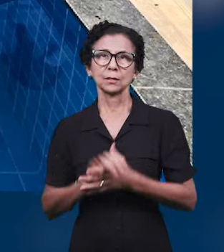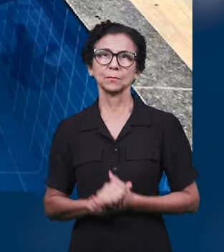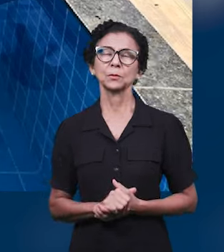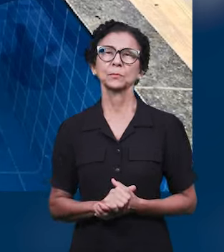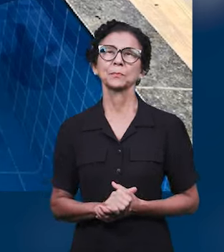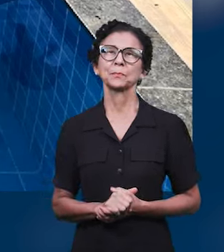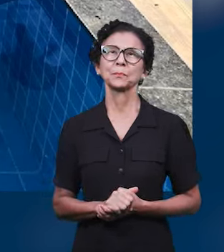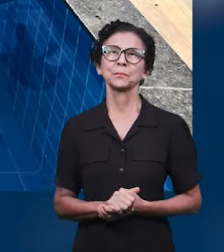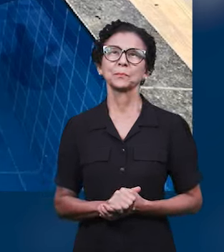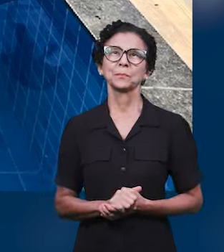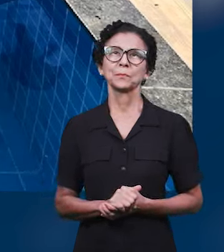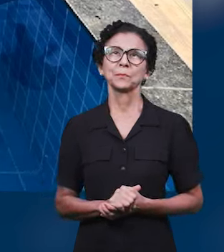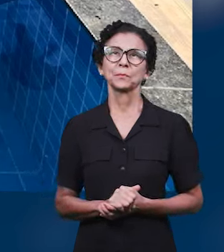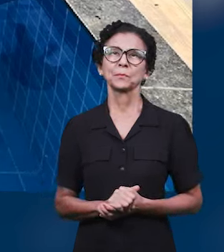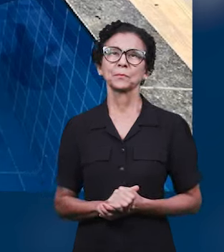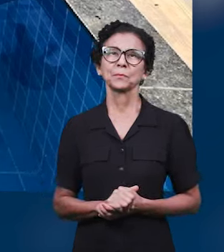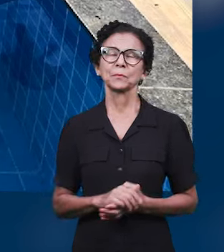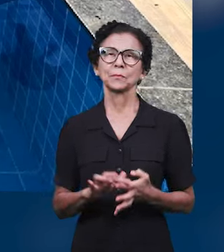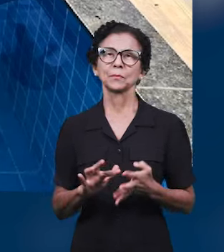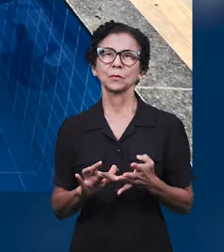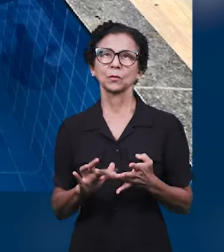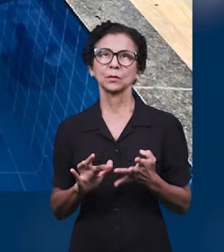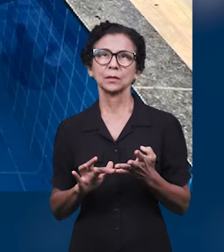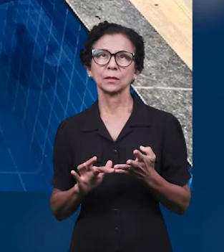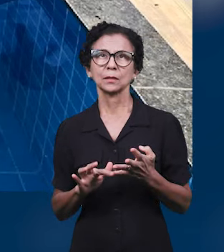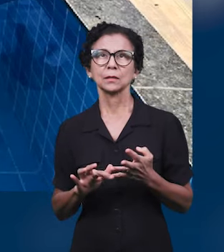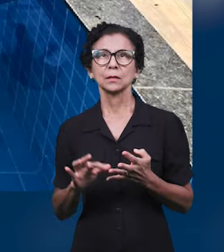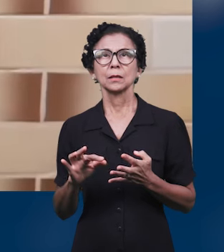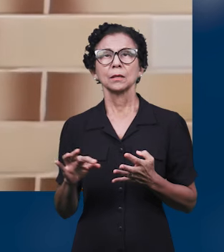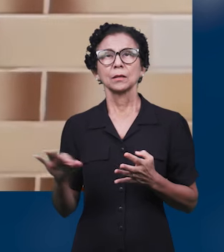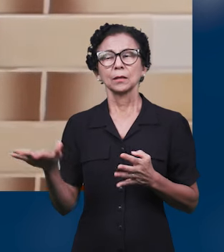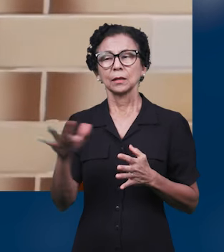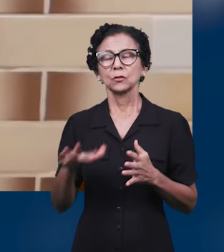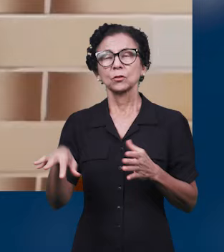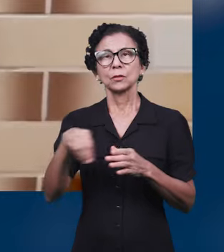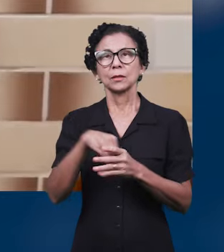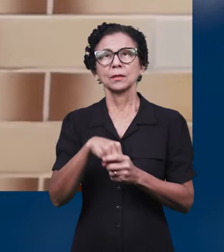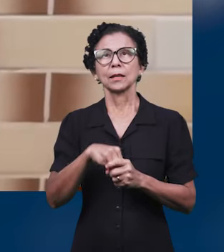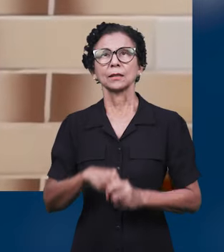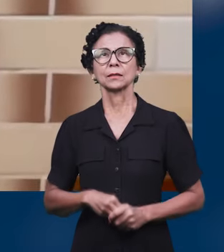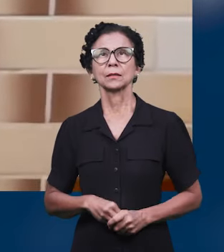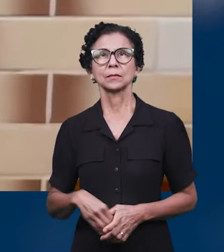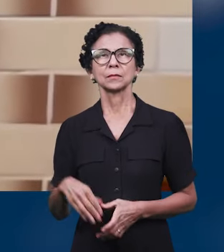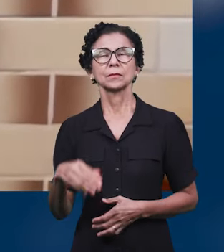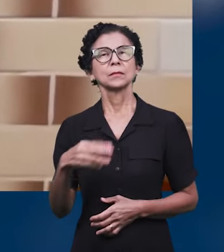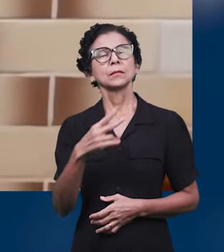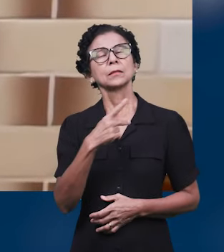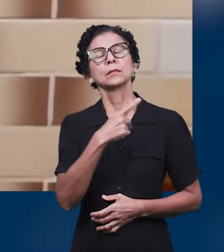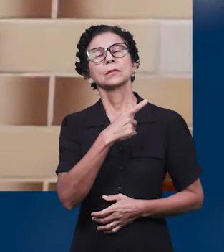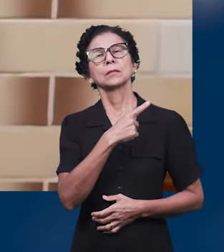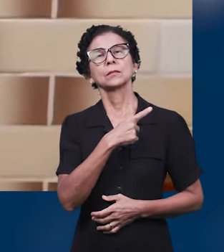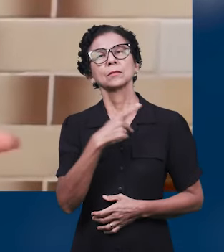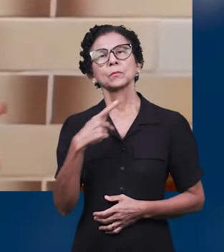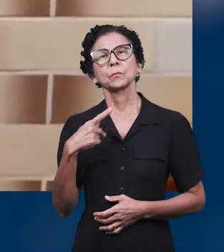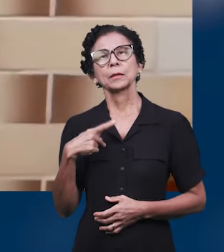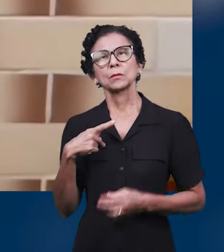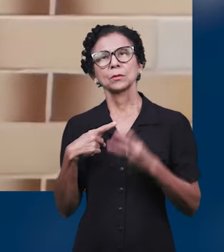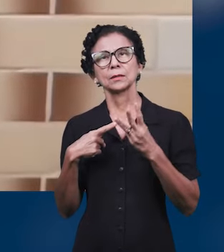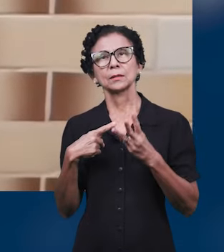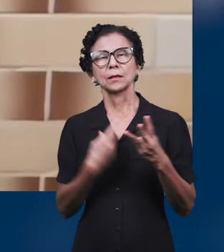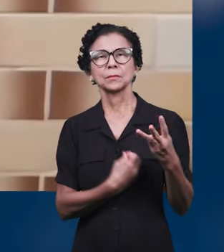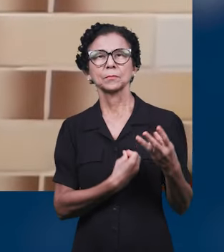e se alegraram pelas vidas dos irmãos que desceram as águas naquele dia e louvaram o Senhor pelas vidas que morreram para o mundo e agora